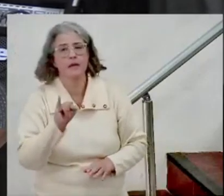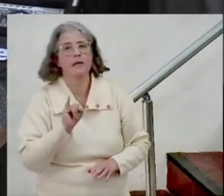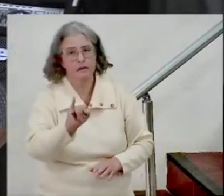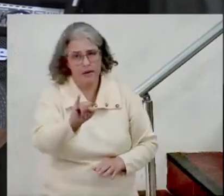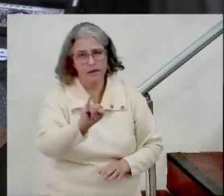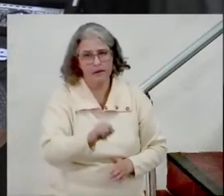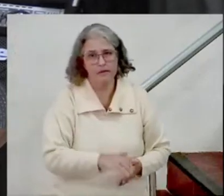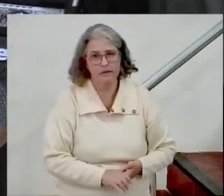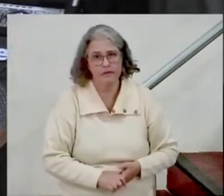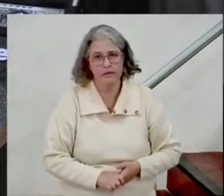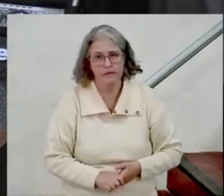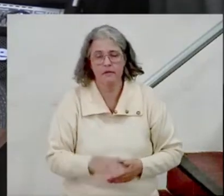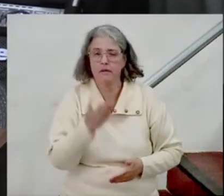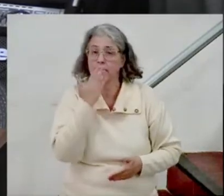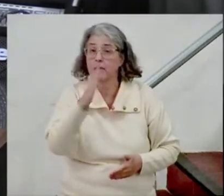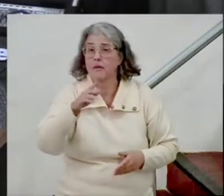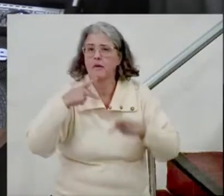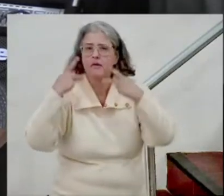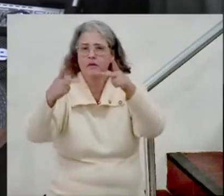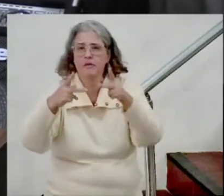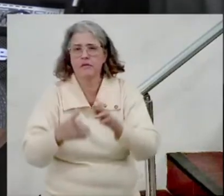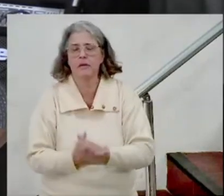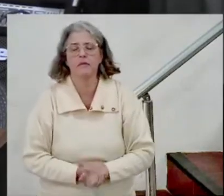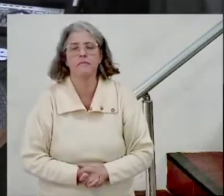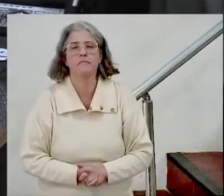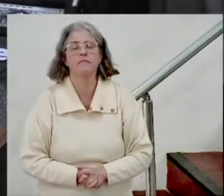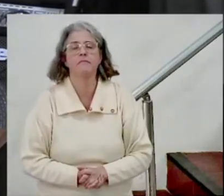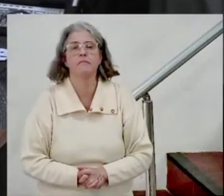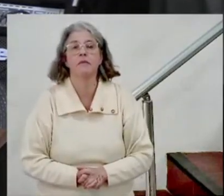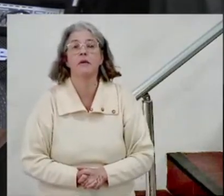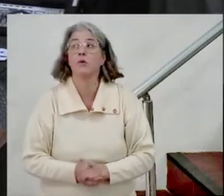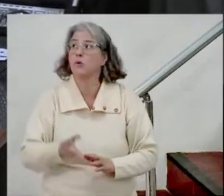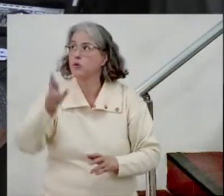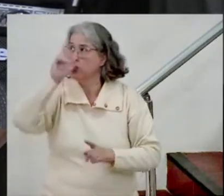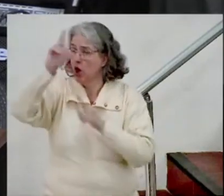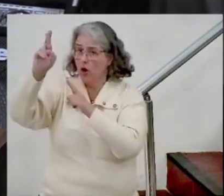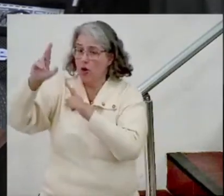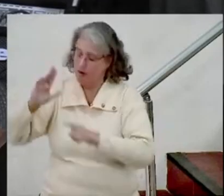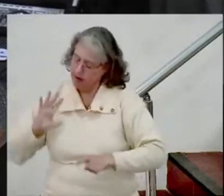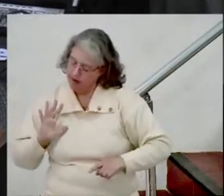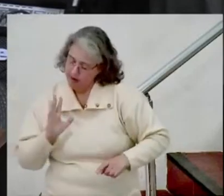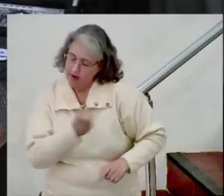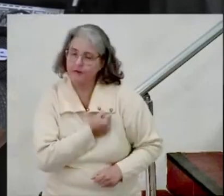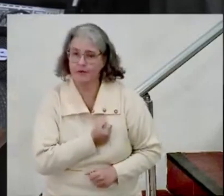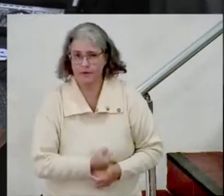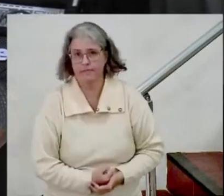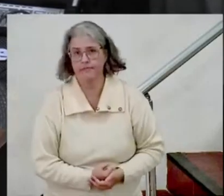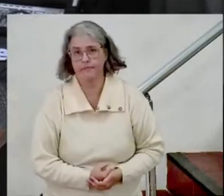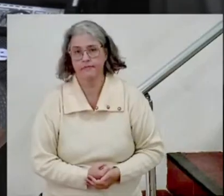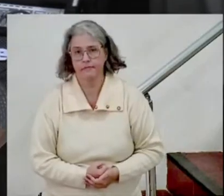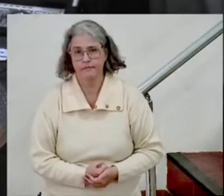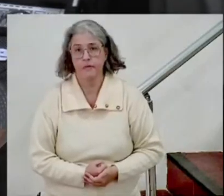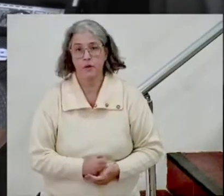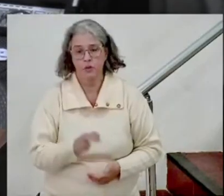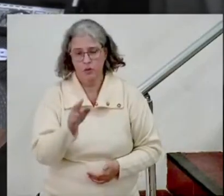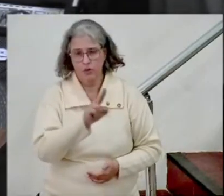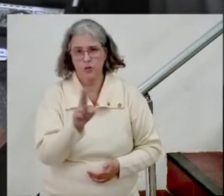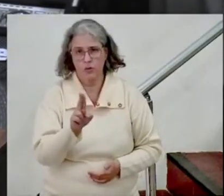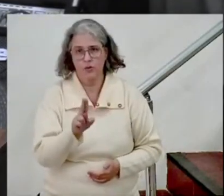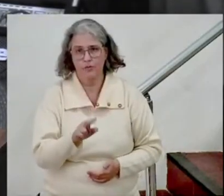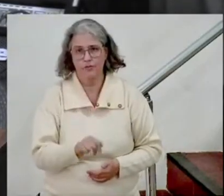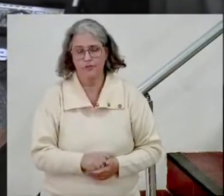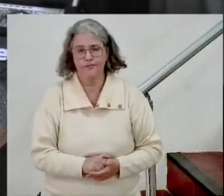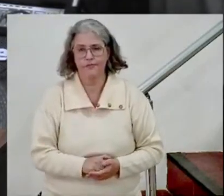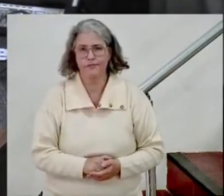de dizer: o Senhor é a salvação. O nome Isaías significa exatamente isso. Não confie na